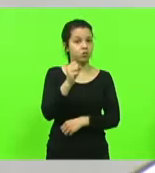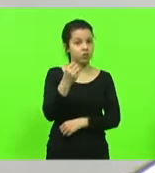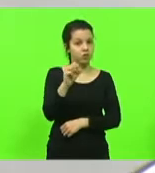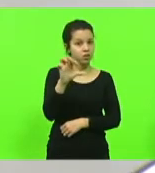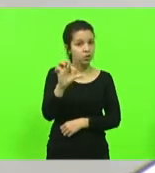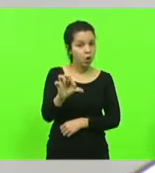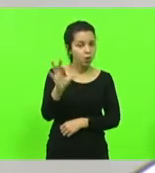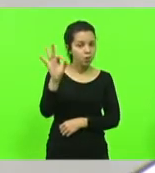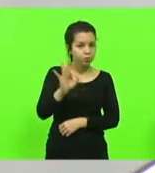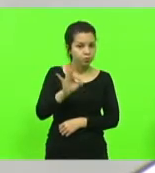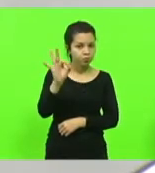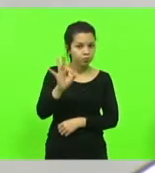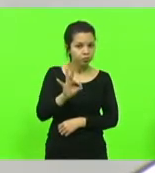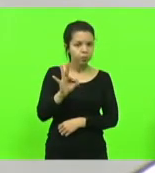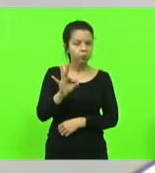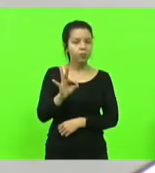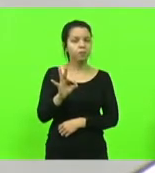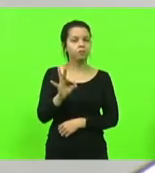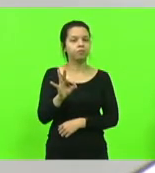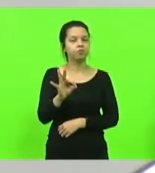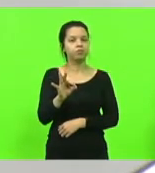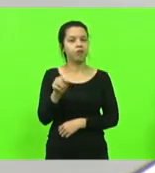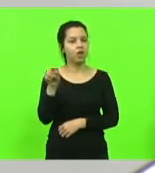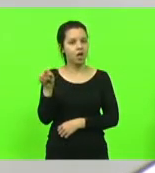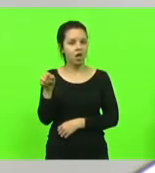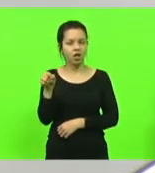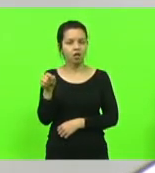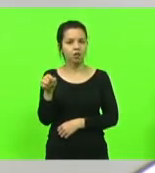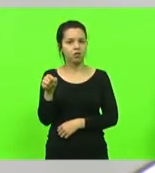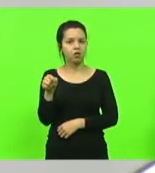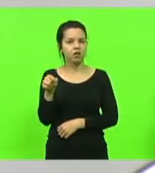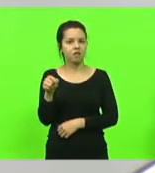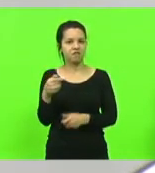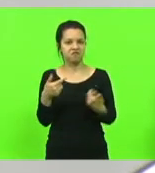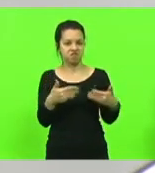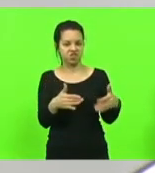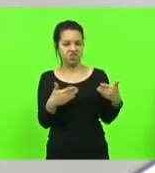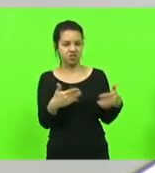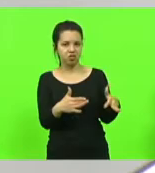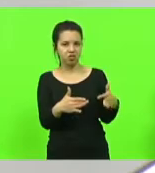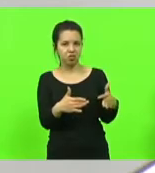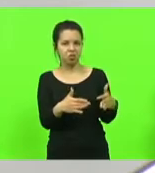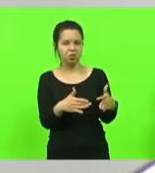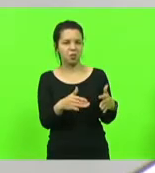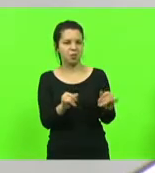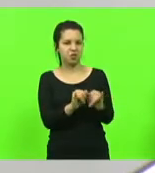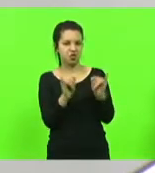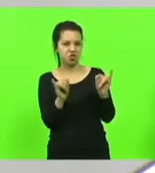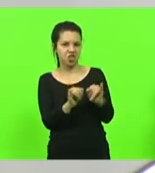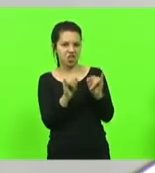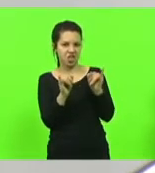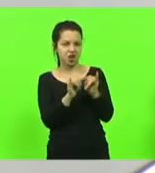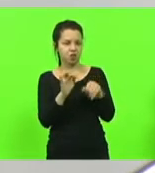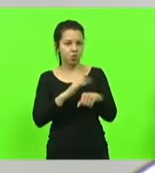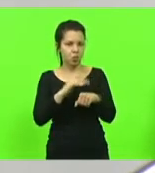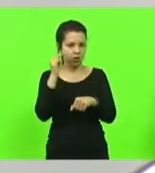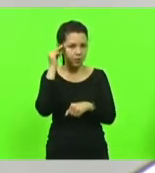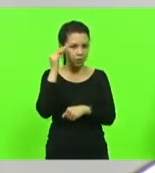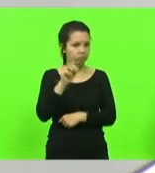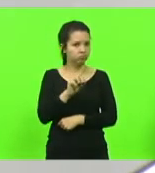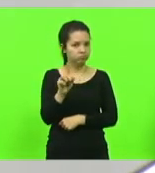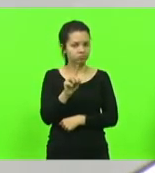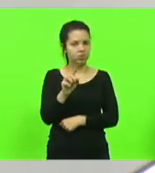89% não consideram frescura as doenças mentais. E